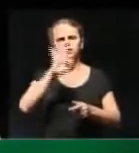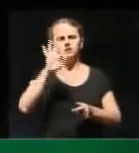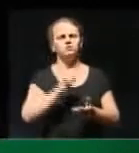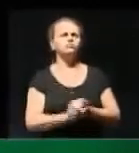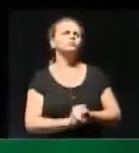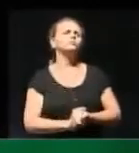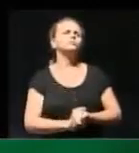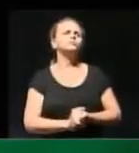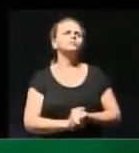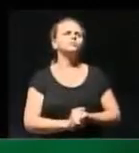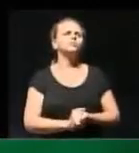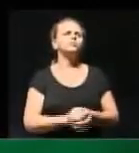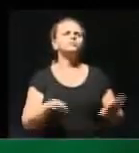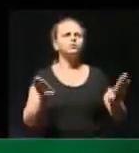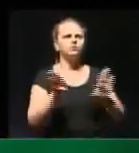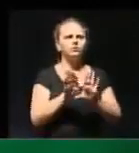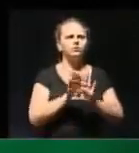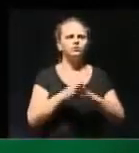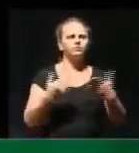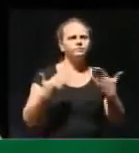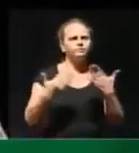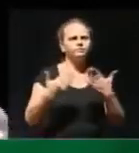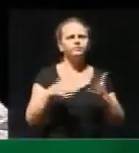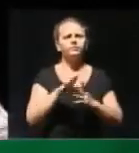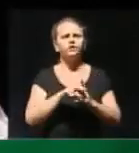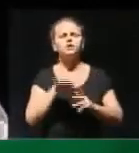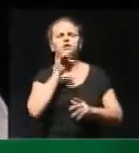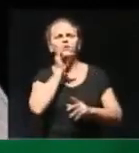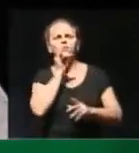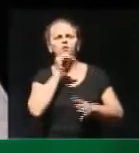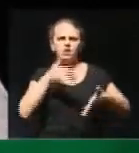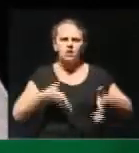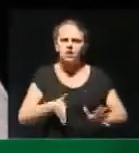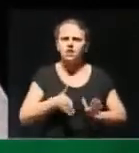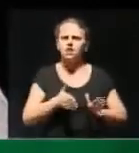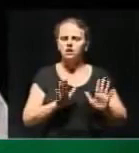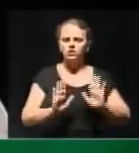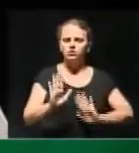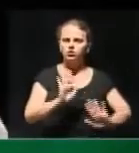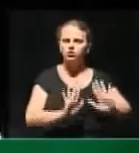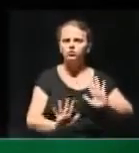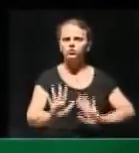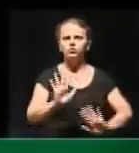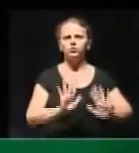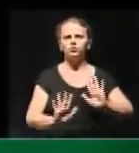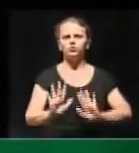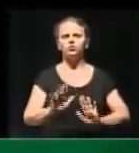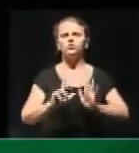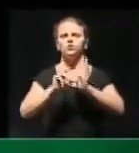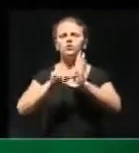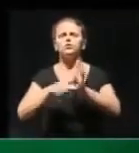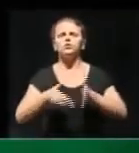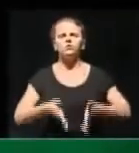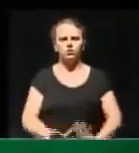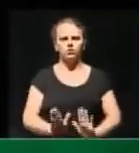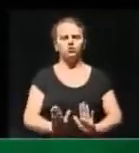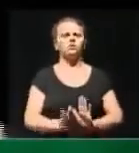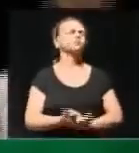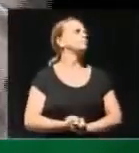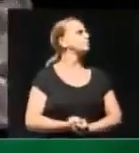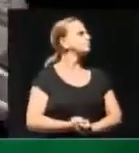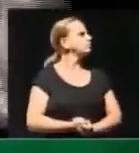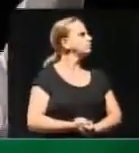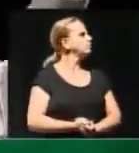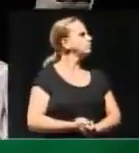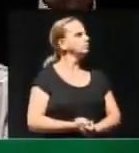combinada à via de parto adequada, e a utilização de antirretroviral pelo bebê após o nascimento. Então,